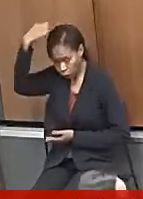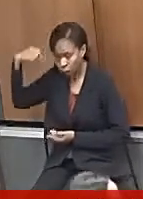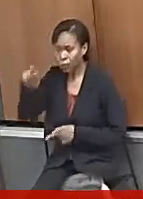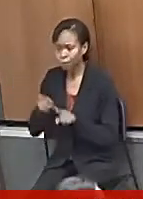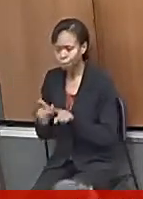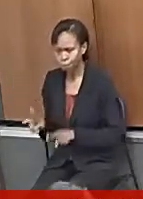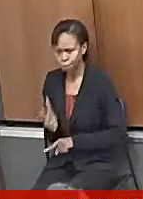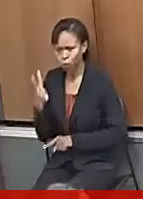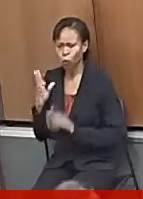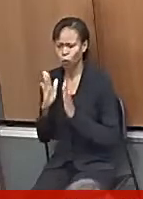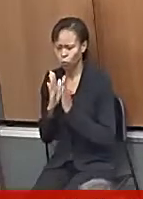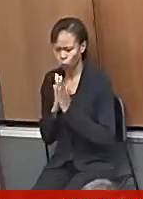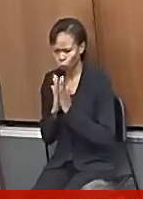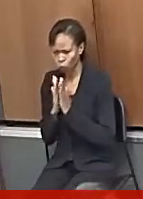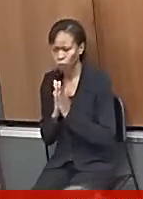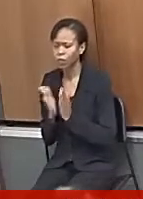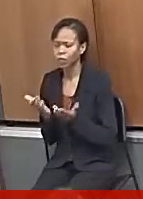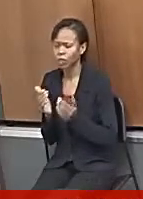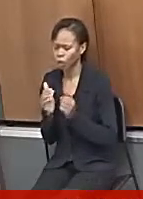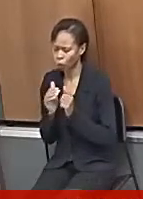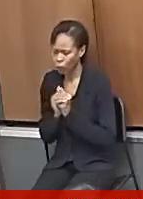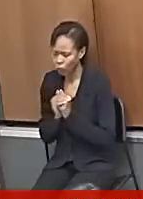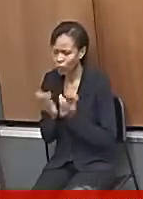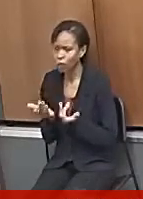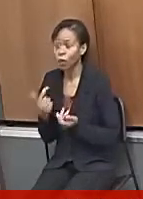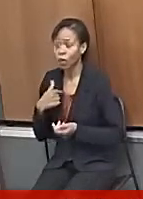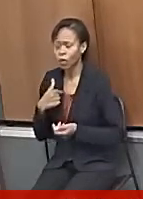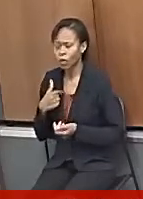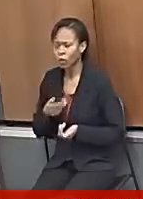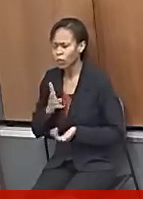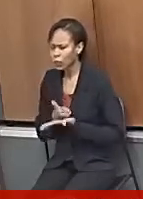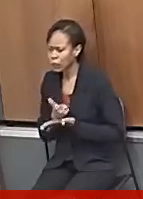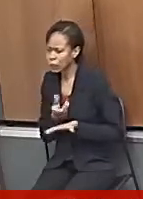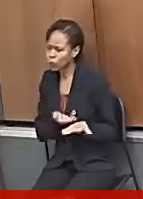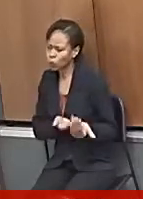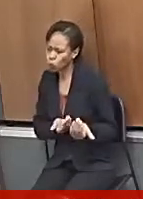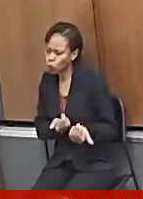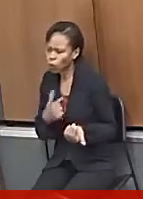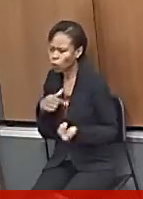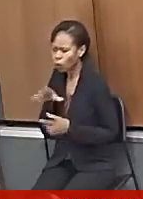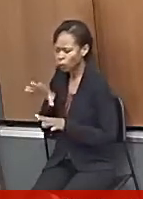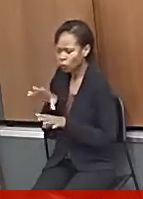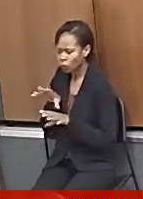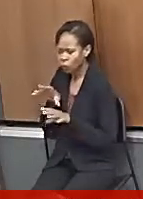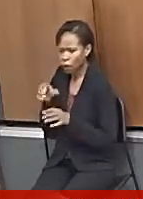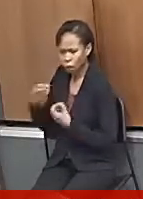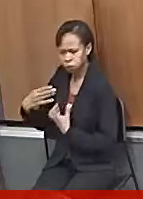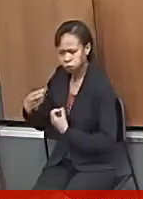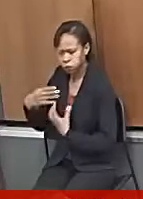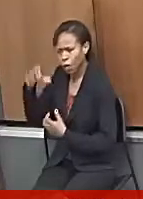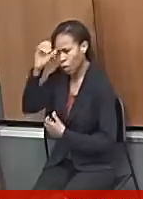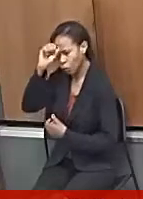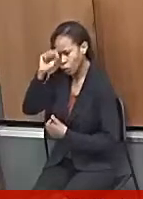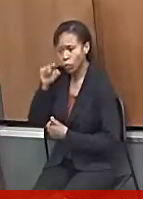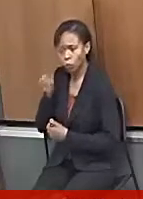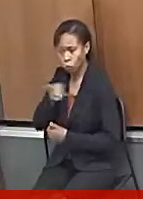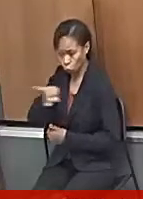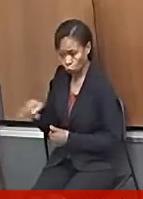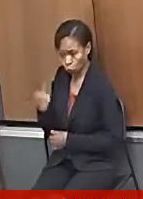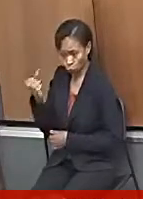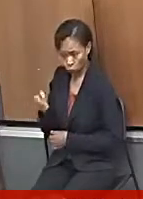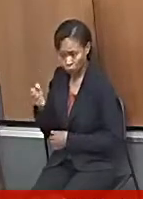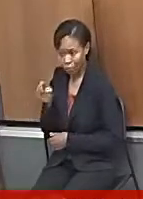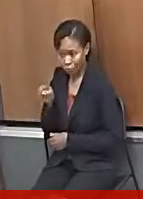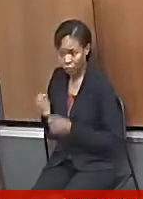eu desde jovem eu aprendi muito com joão leite quando ele criou os atletas de cristo